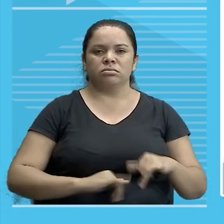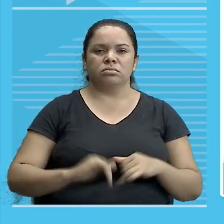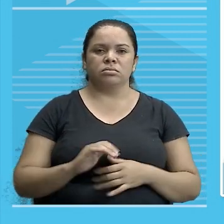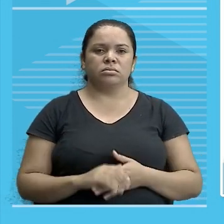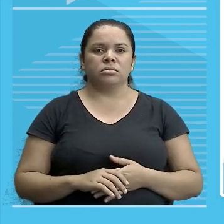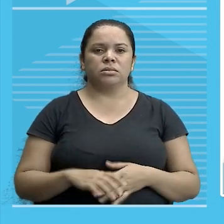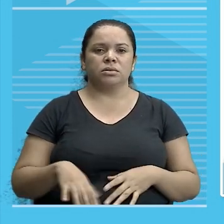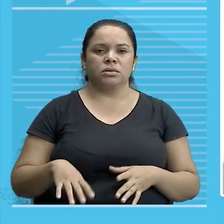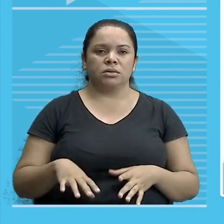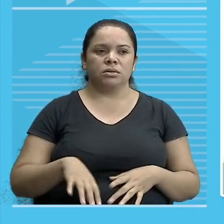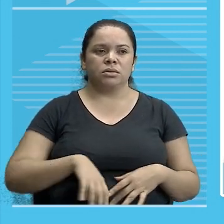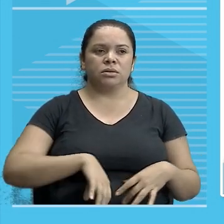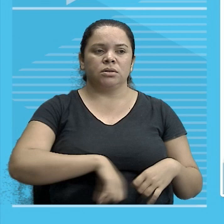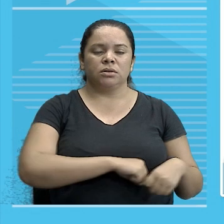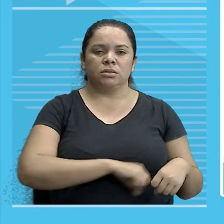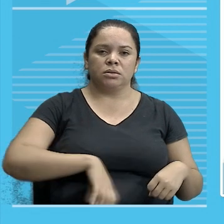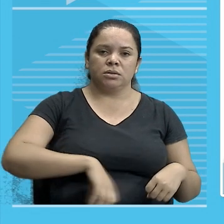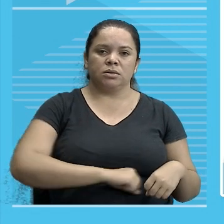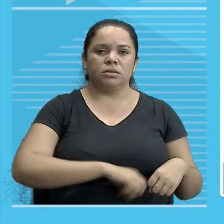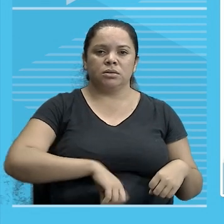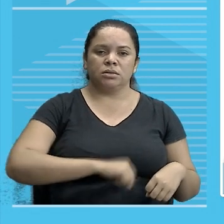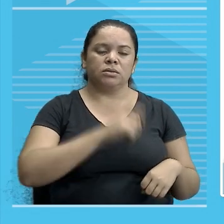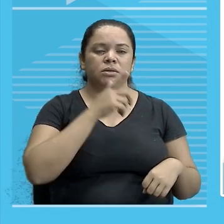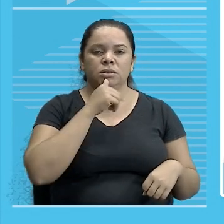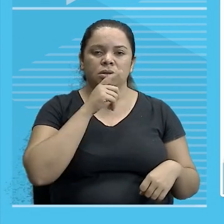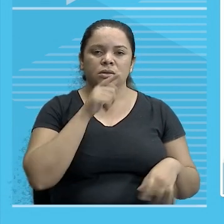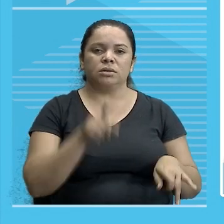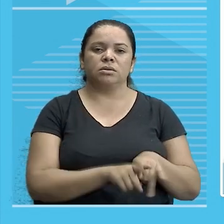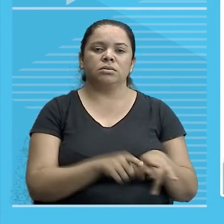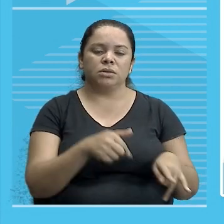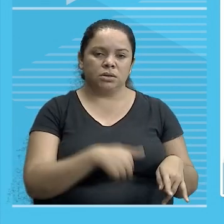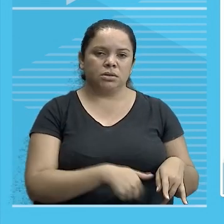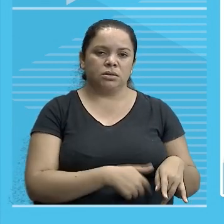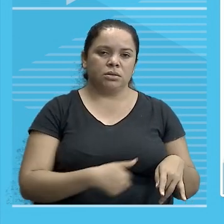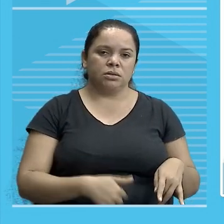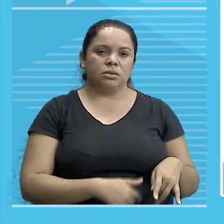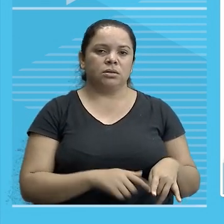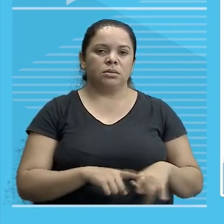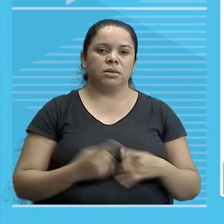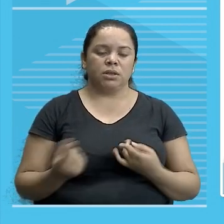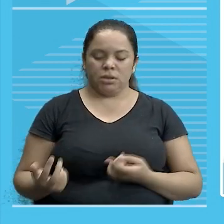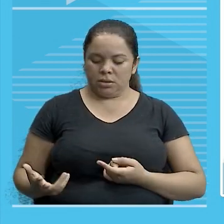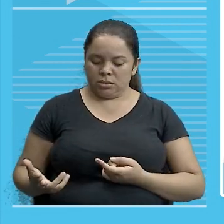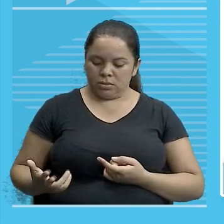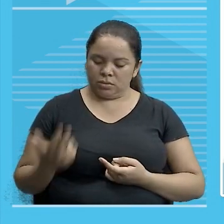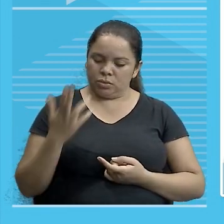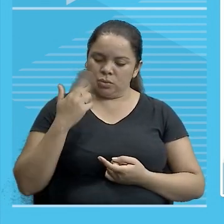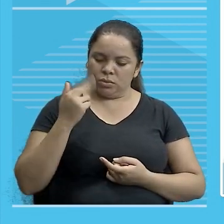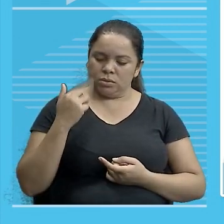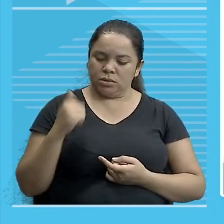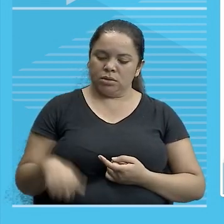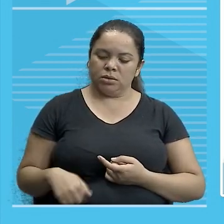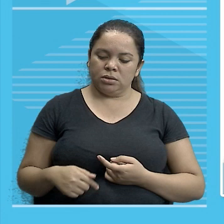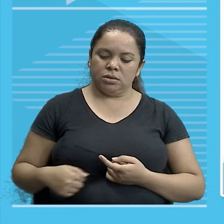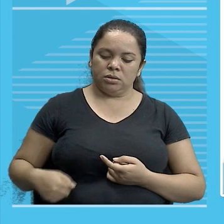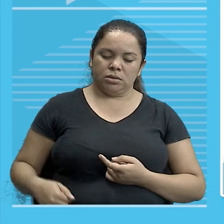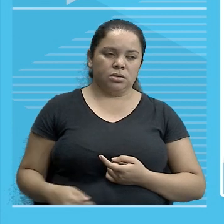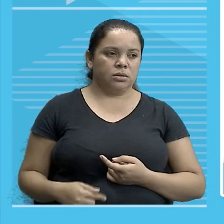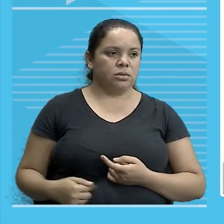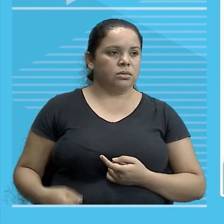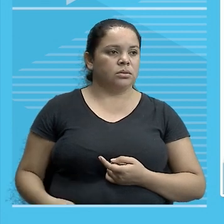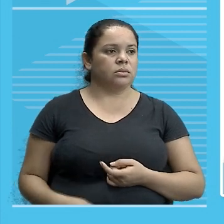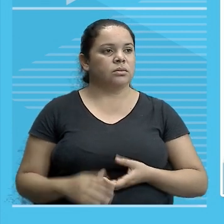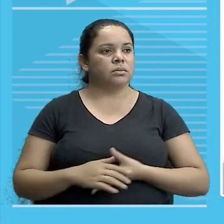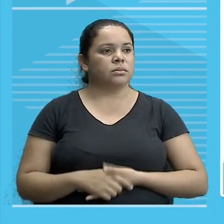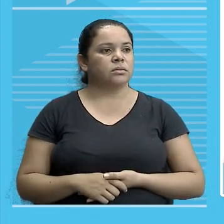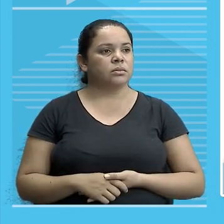água também, se dá lá no intestino grosso. Mas absorção de nutrientes, não. Intestino grosso é essa parte aqui, ó. Vou já